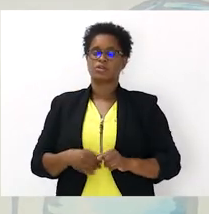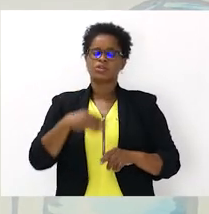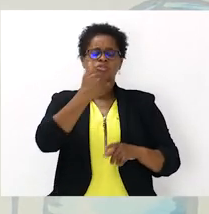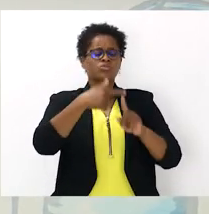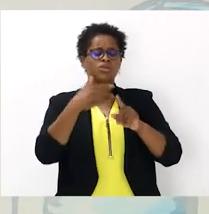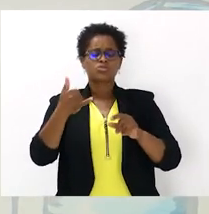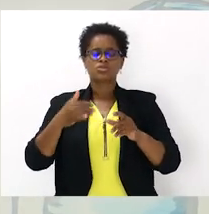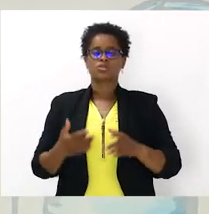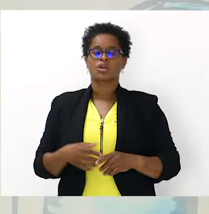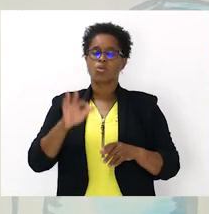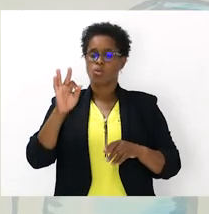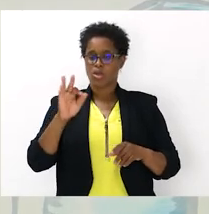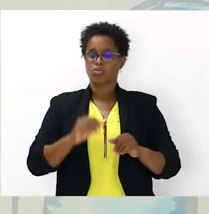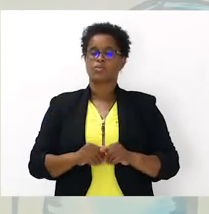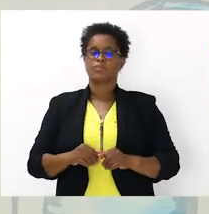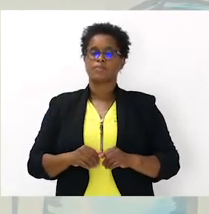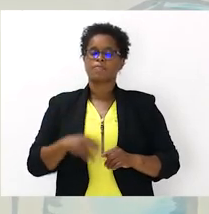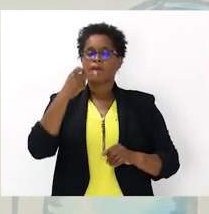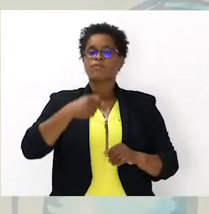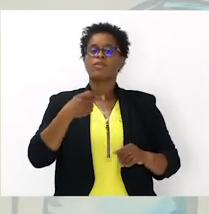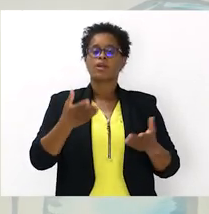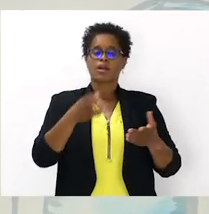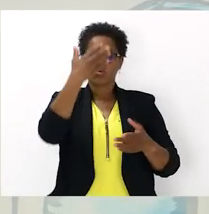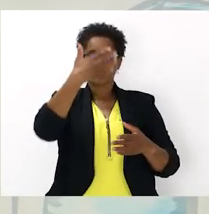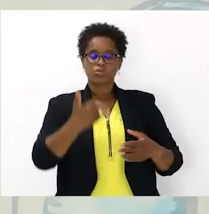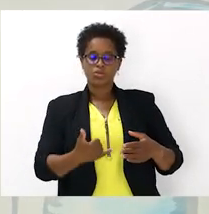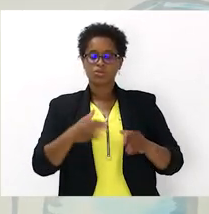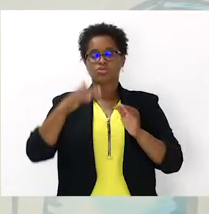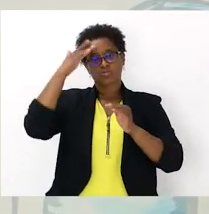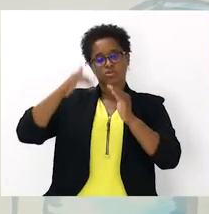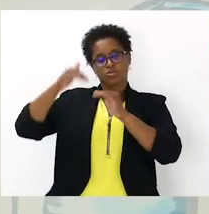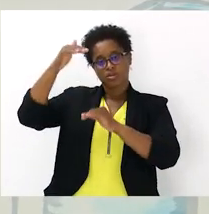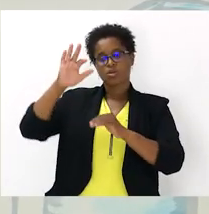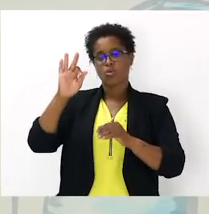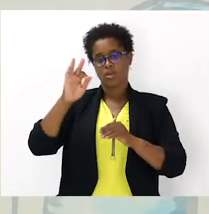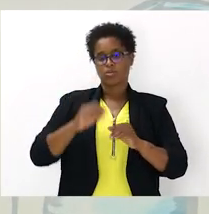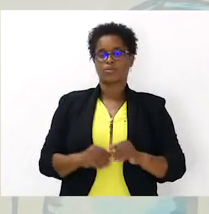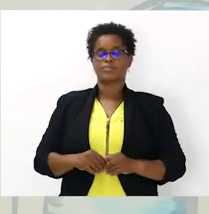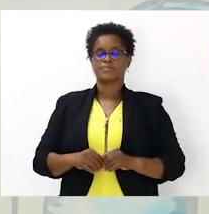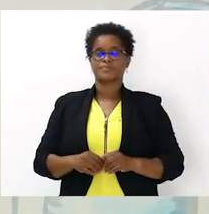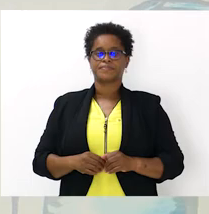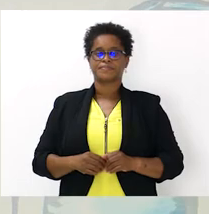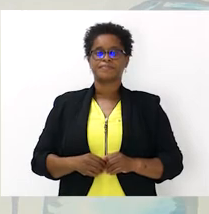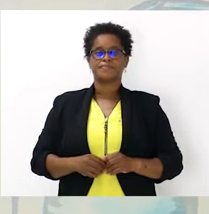2 mais 2, 4. Ficamos com 1 sobre 2 de expoente 4.